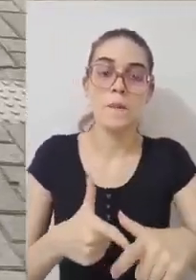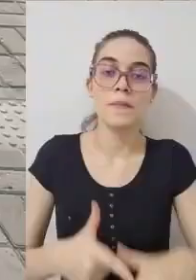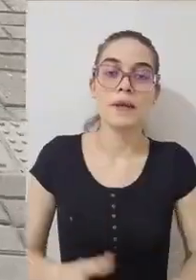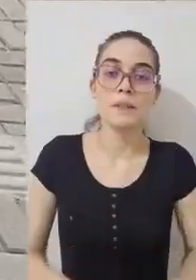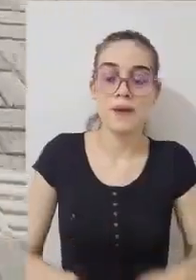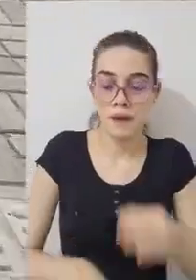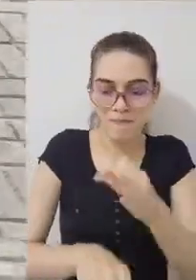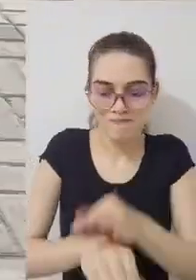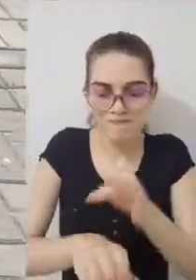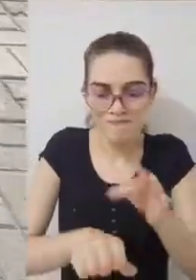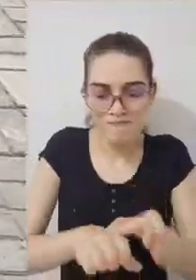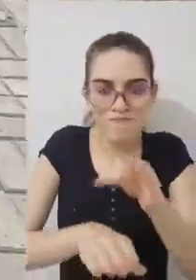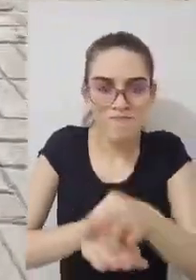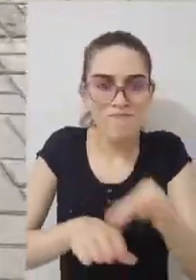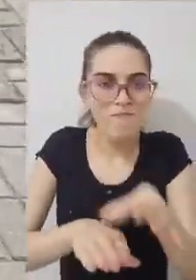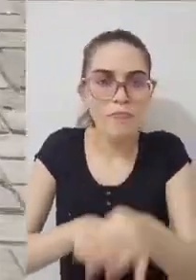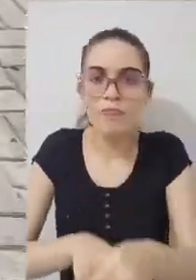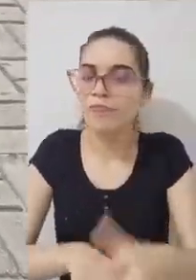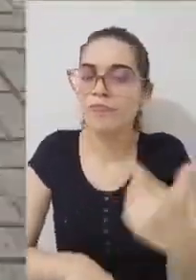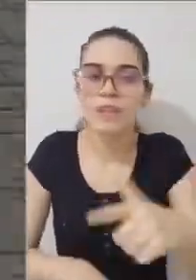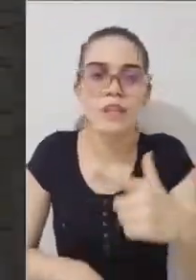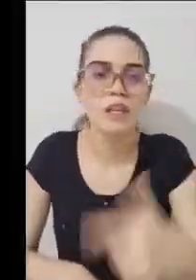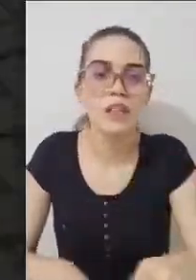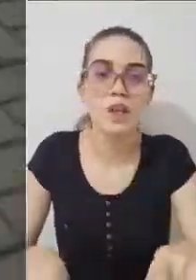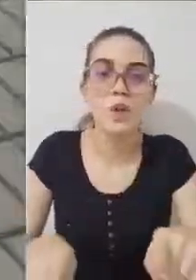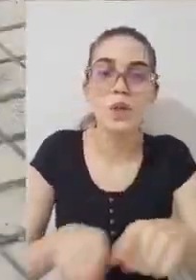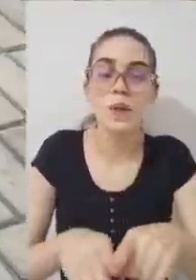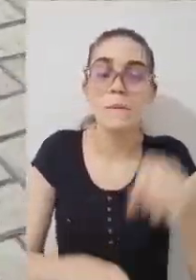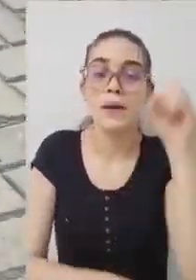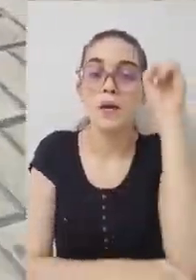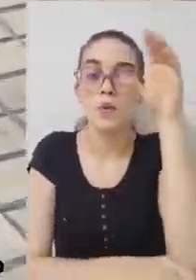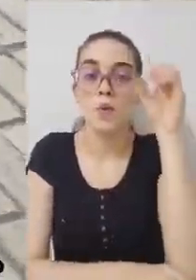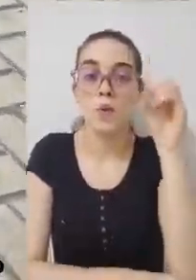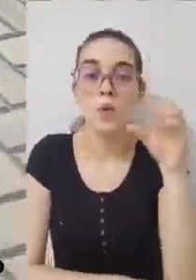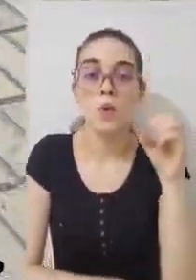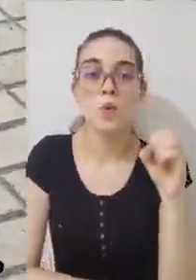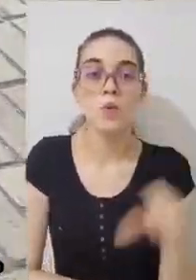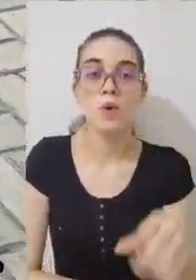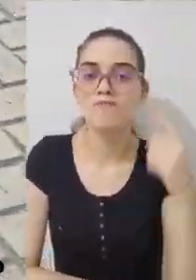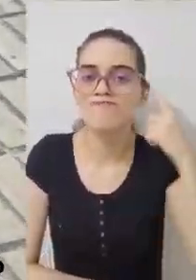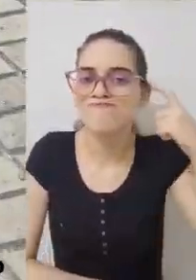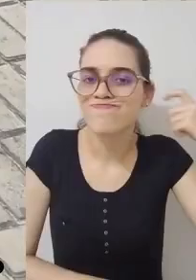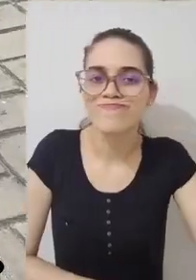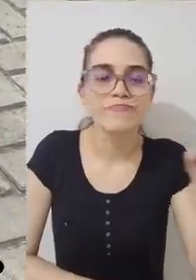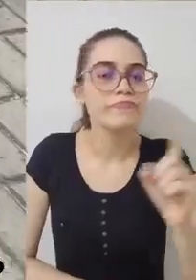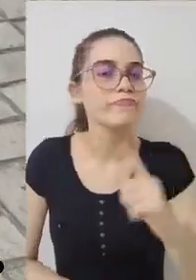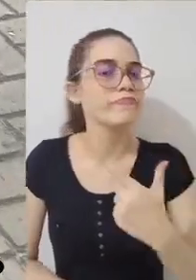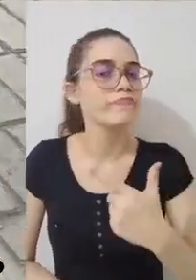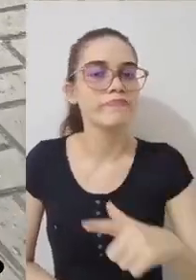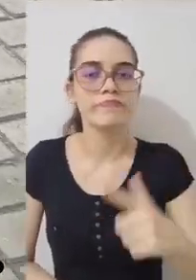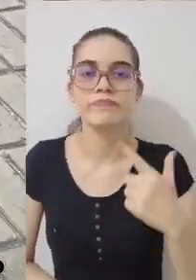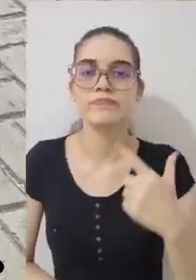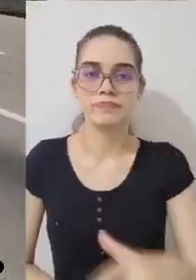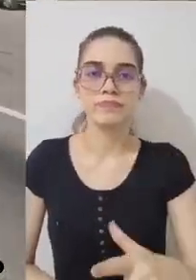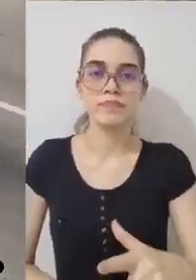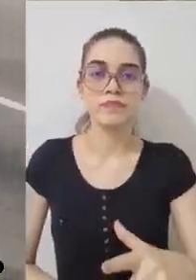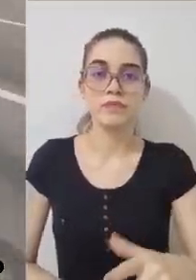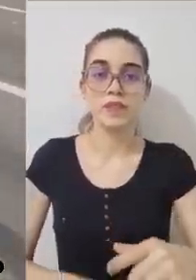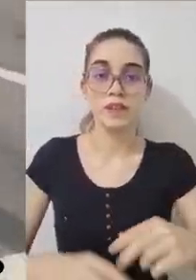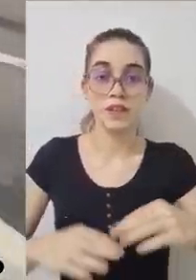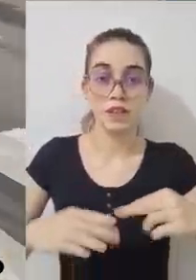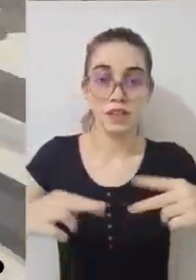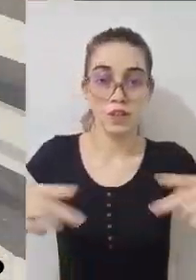sonoro nos semáforos. Esses elementos são fundamentais para que as pessoas com deficiência visual possam se locomover com mais segurança e